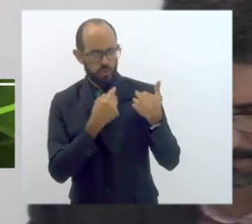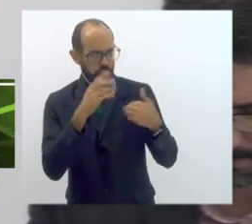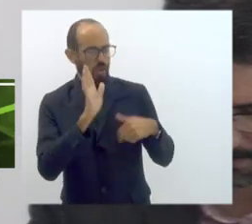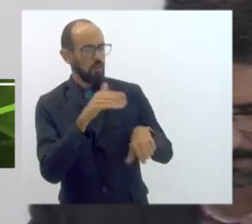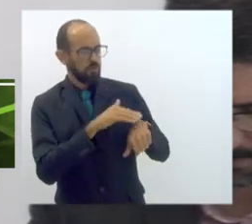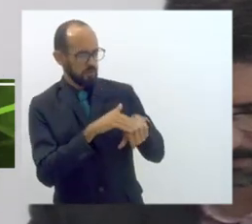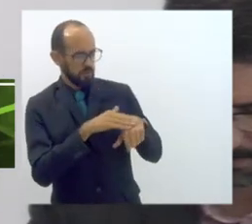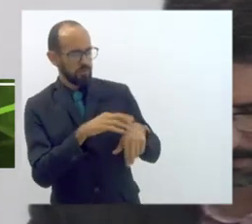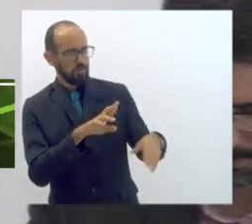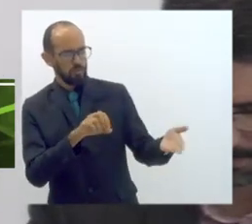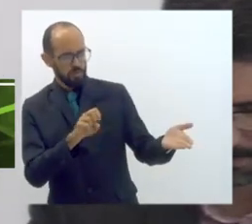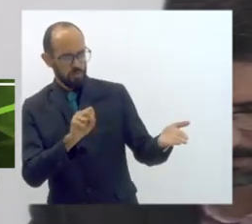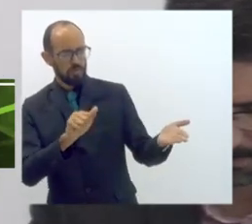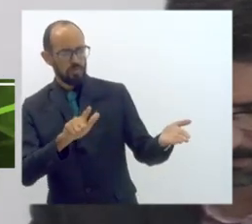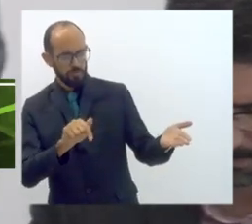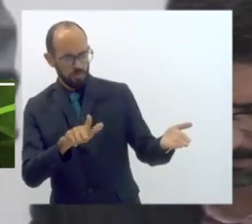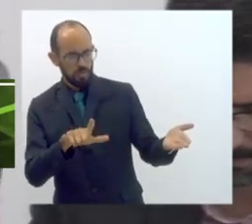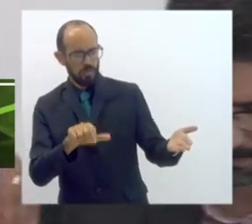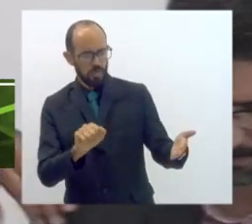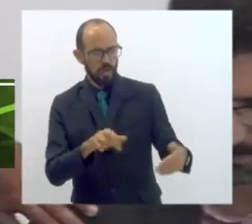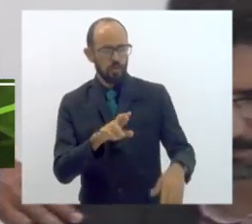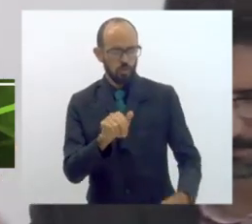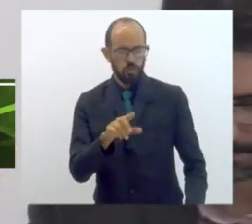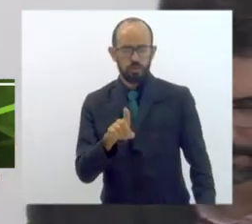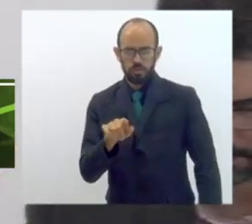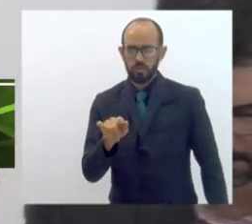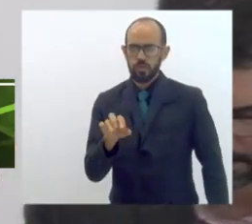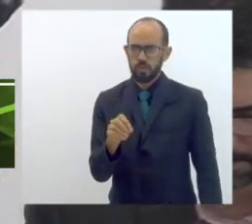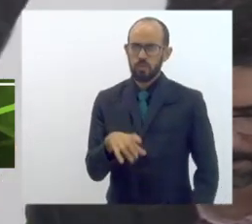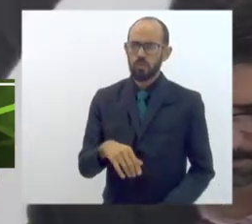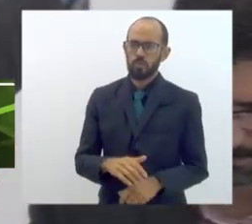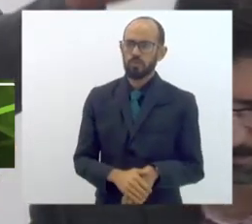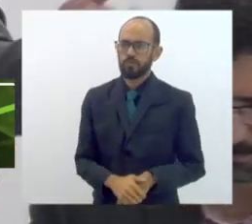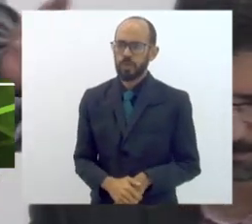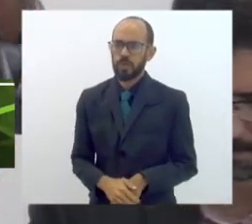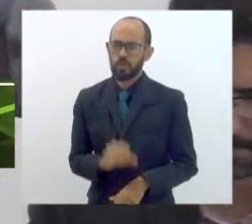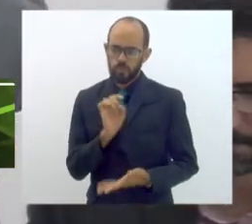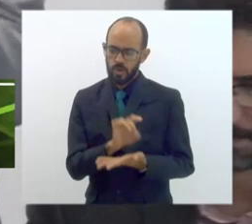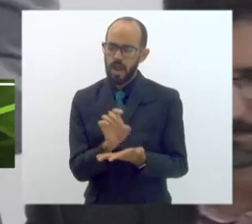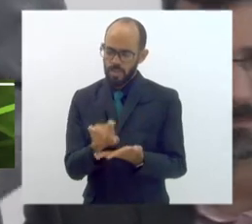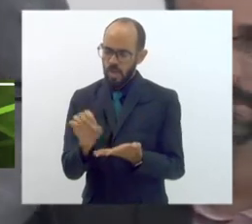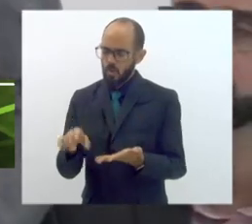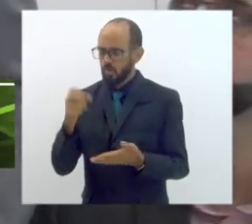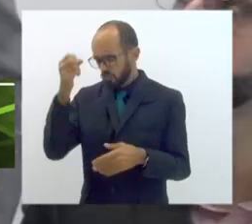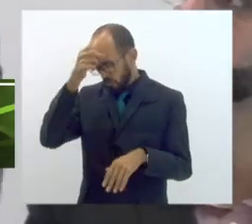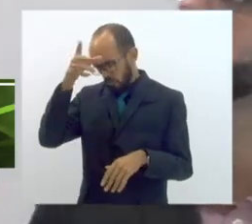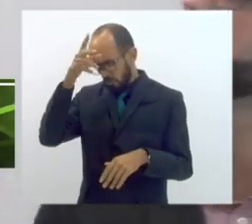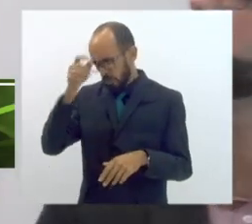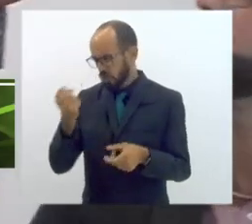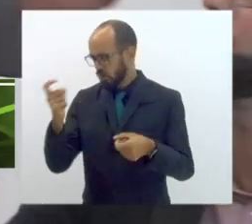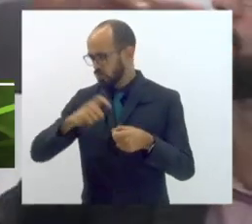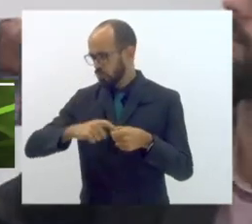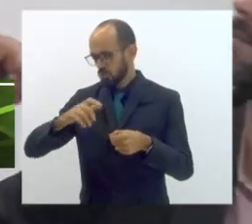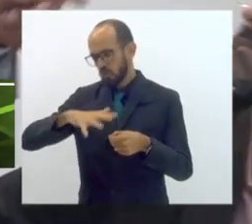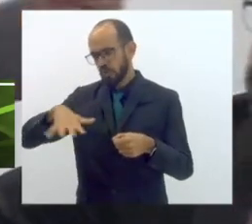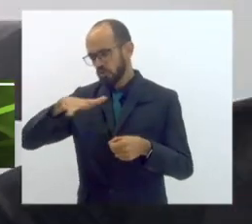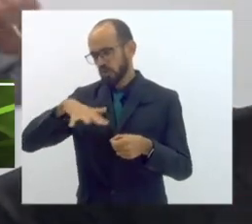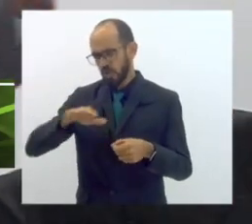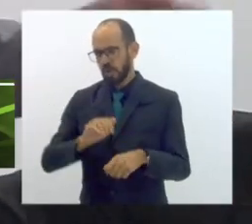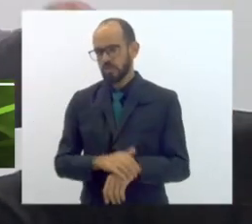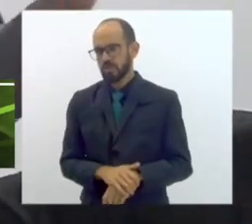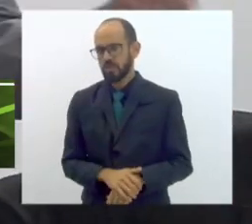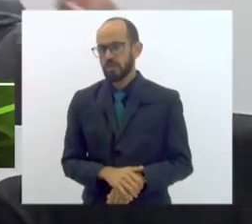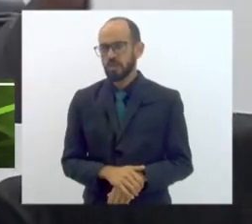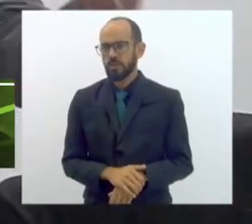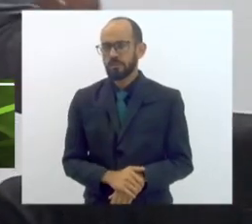Rosângela, com o Rodrigo, com o Ezio, depois com outro Rodrigo, e aí com os prefeitos, com o consórcio. Animar o Alfredão a